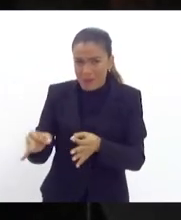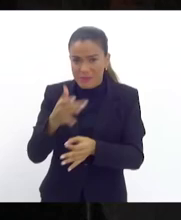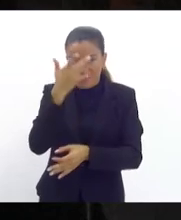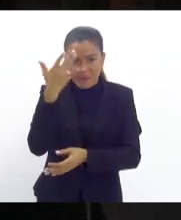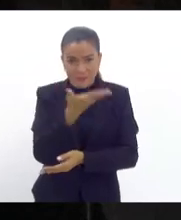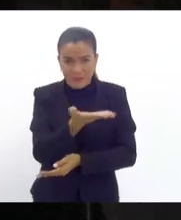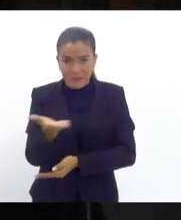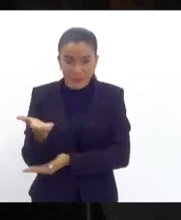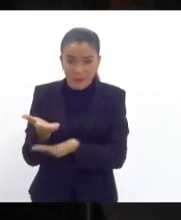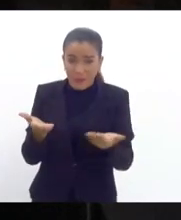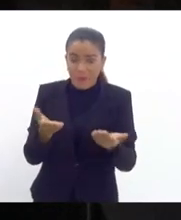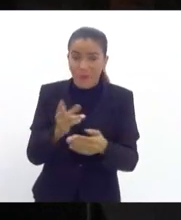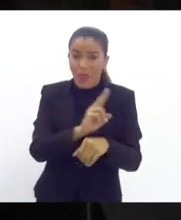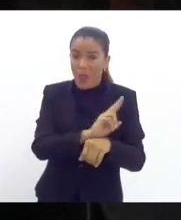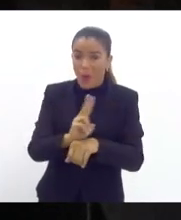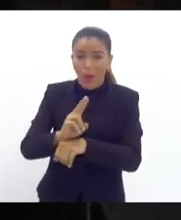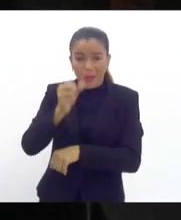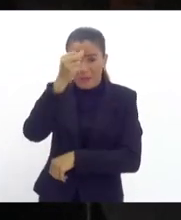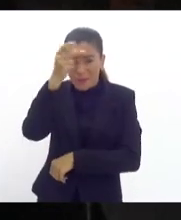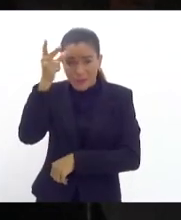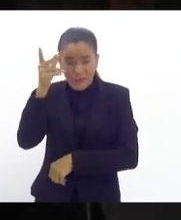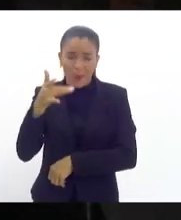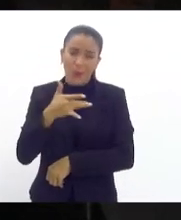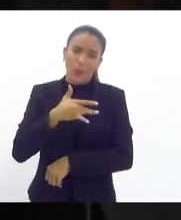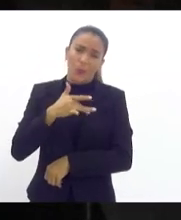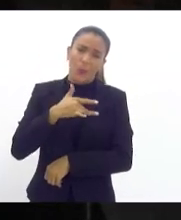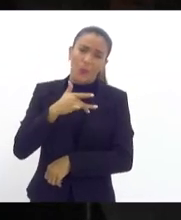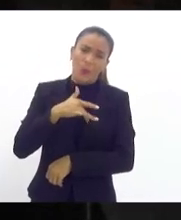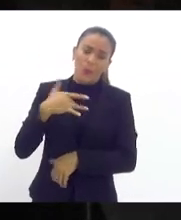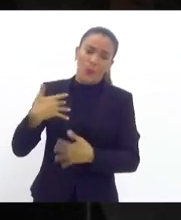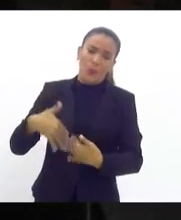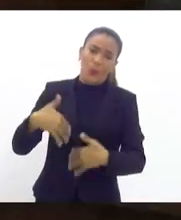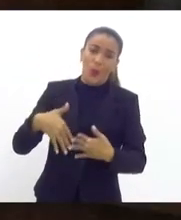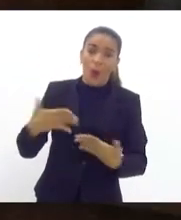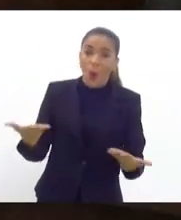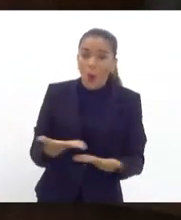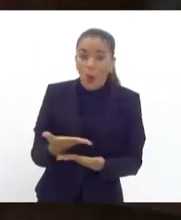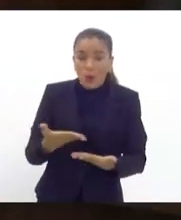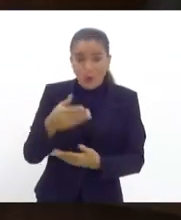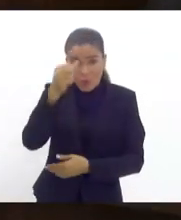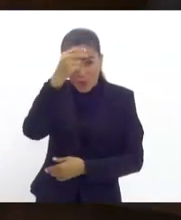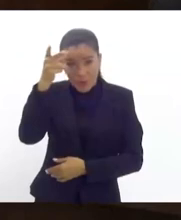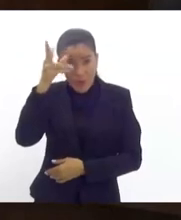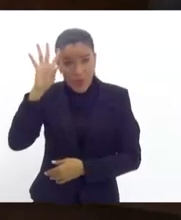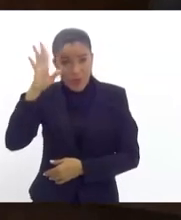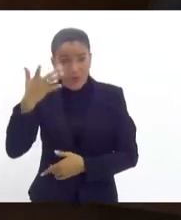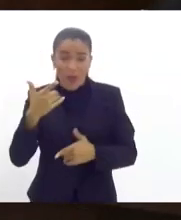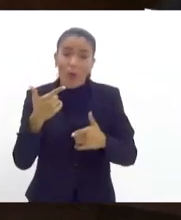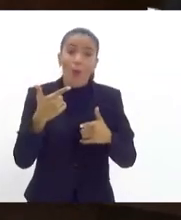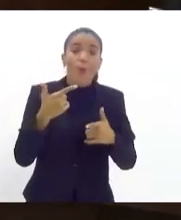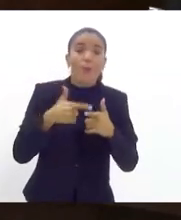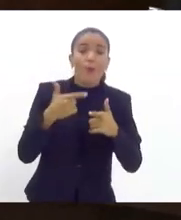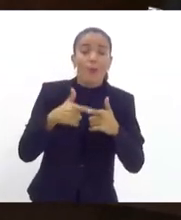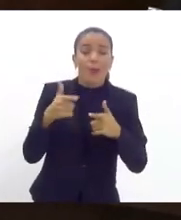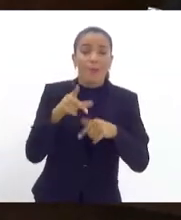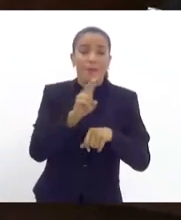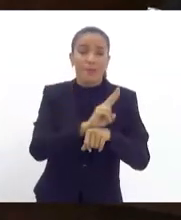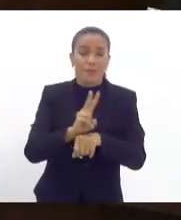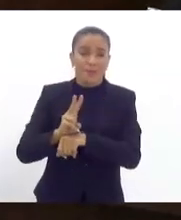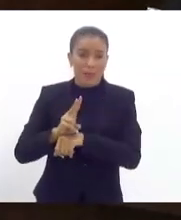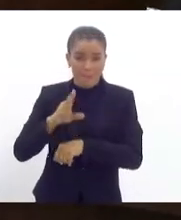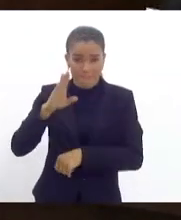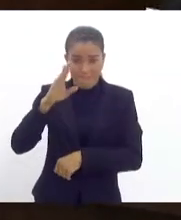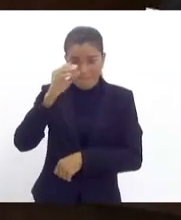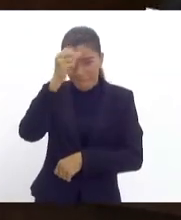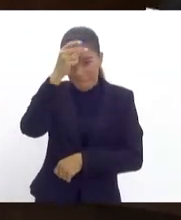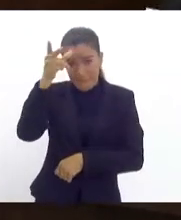a guarda municipal coitada hoje o prefeito resolveu o problema da guarda municipal mudando a escala Essa